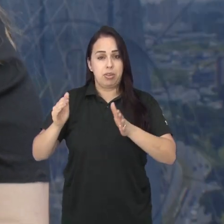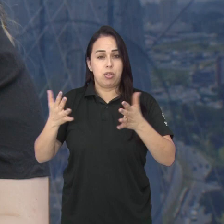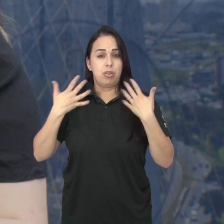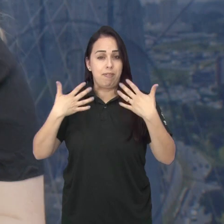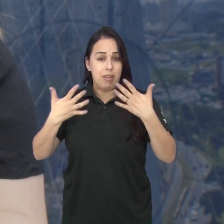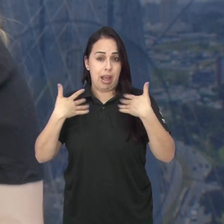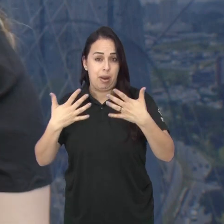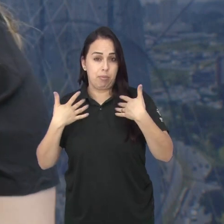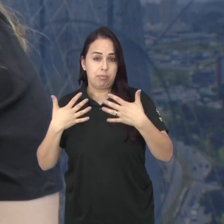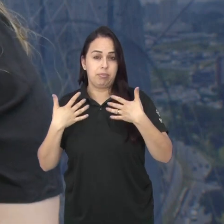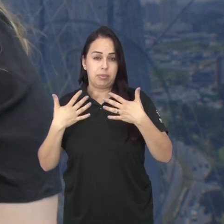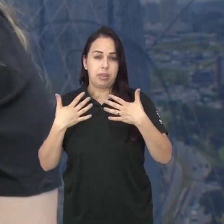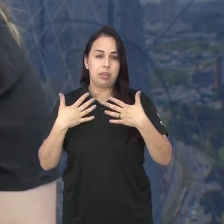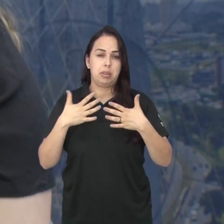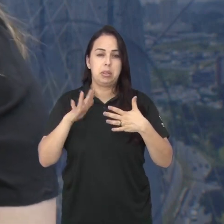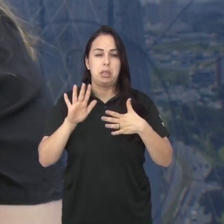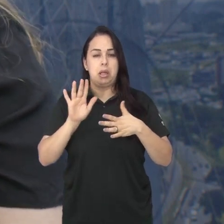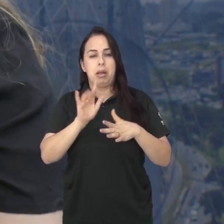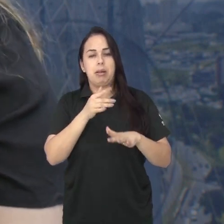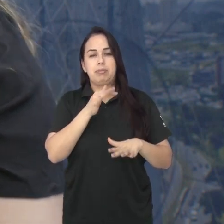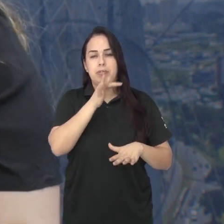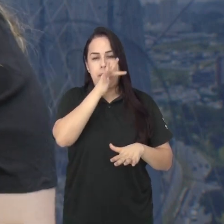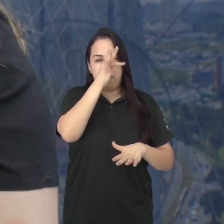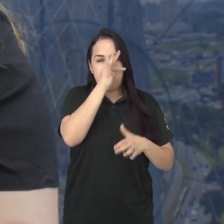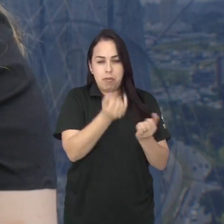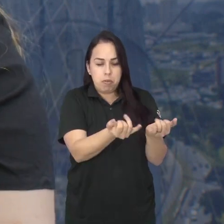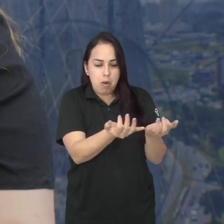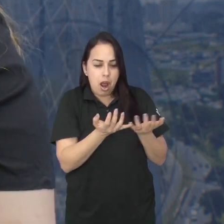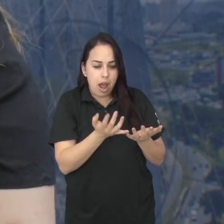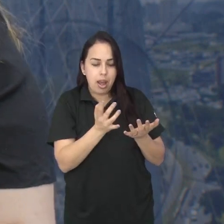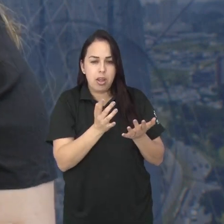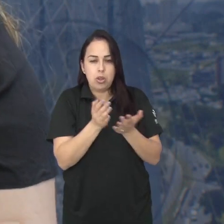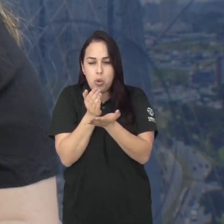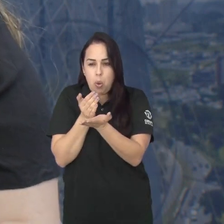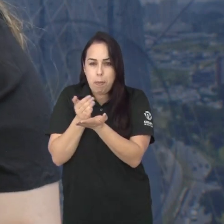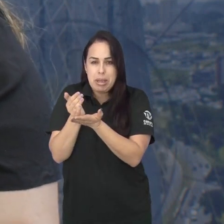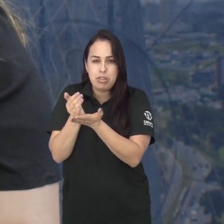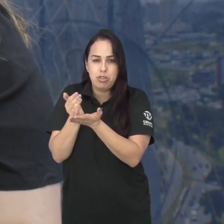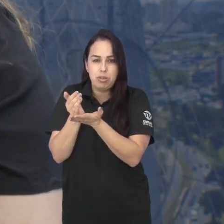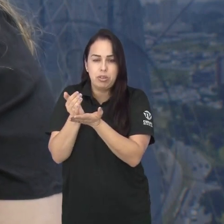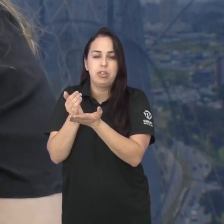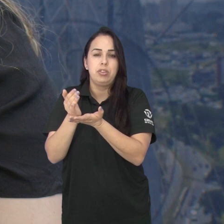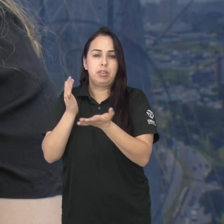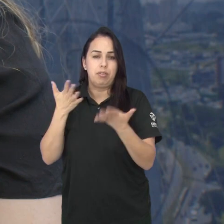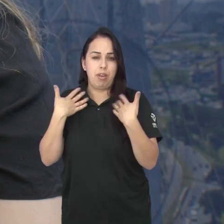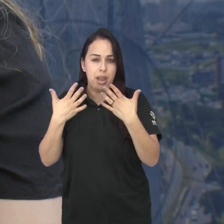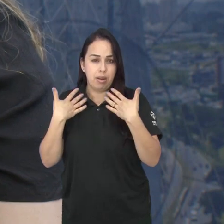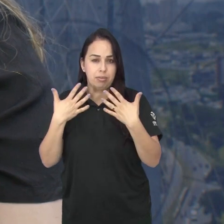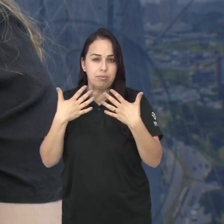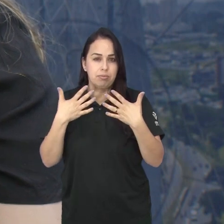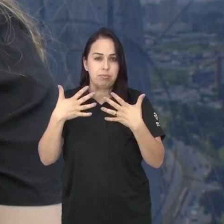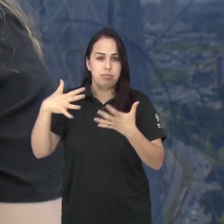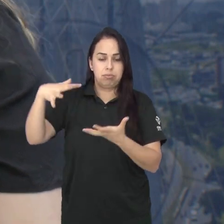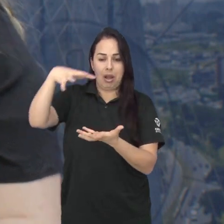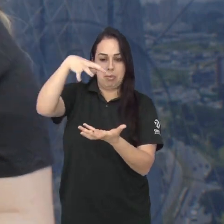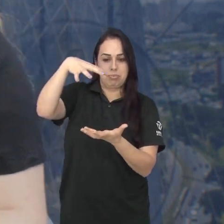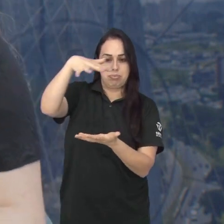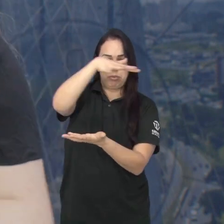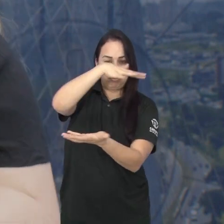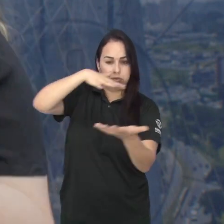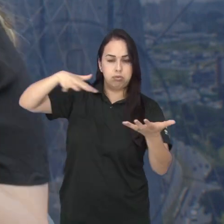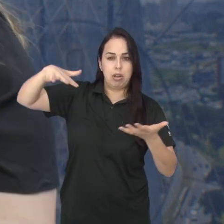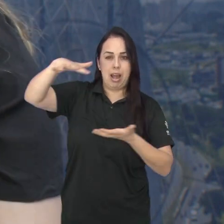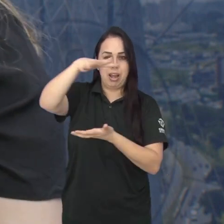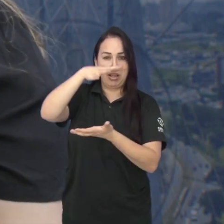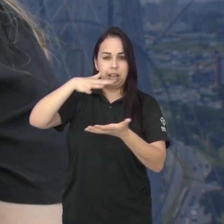verão, mais precisamente final de primavera, começo de verão, a gente tem disponível na atmosfera muita umidade